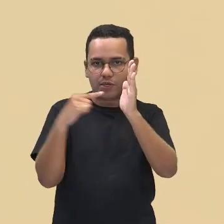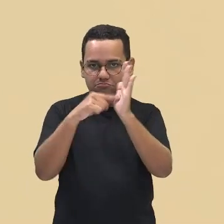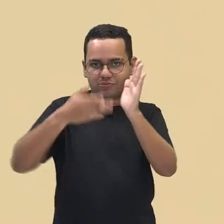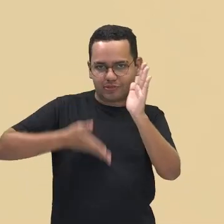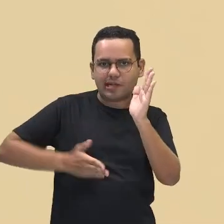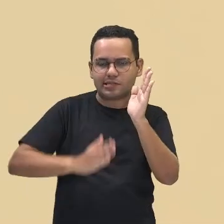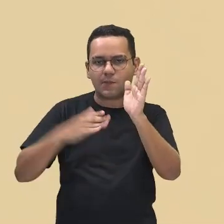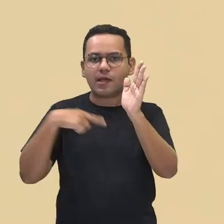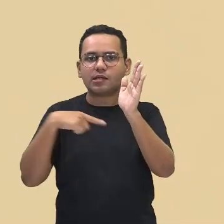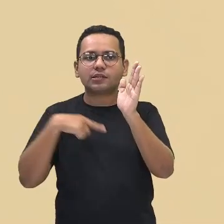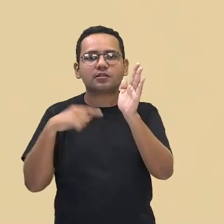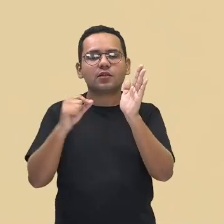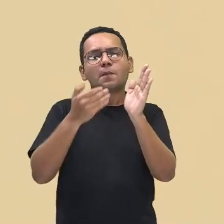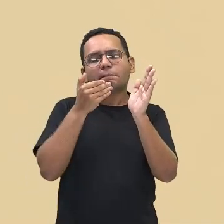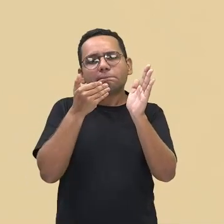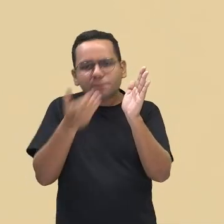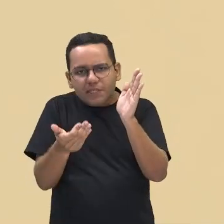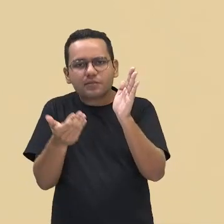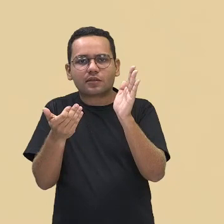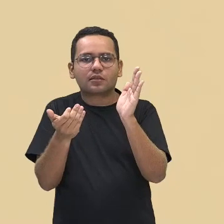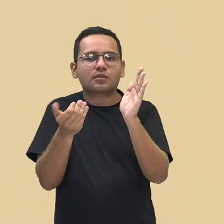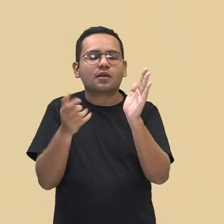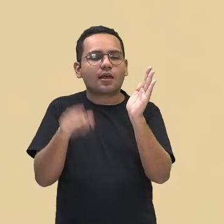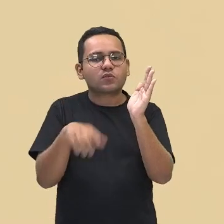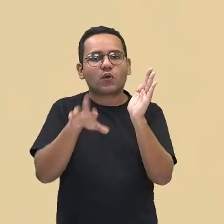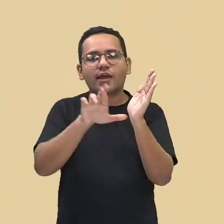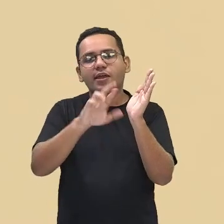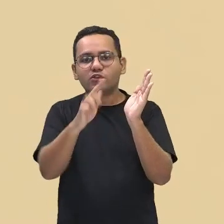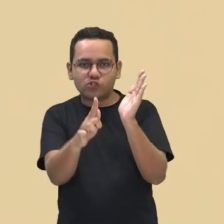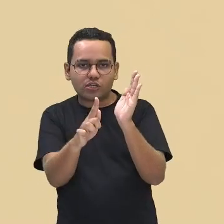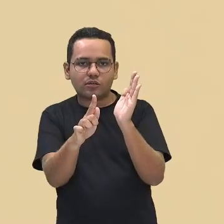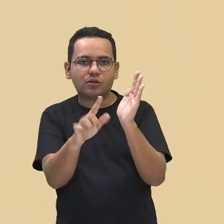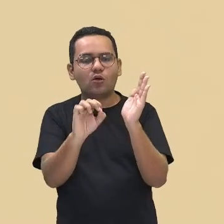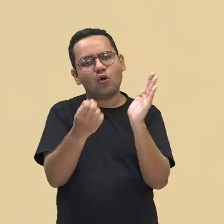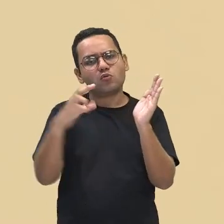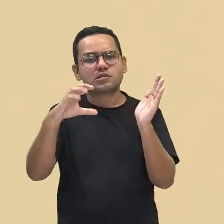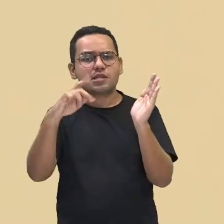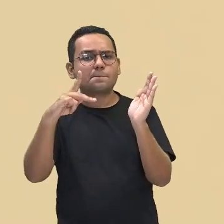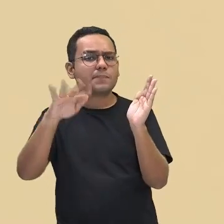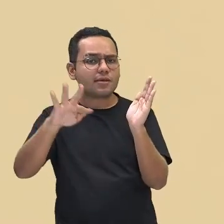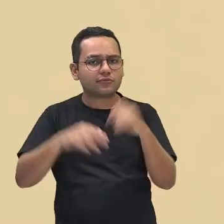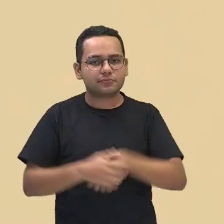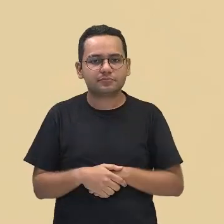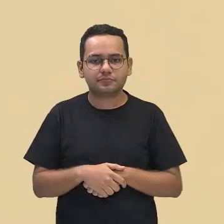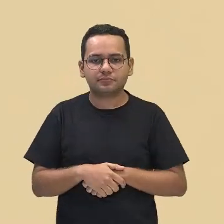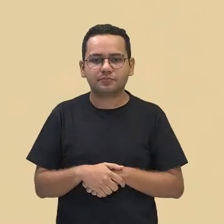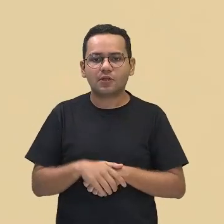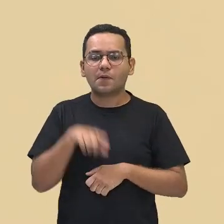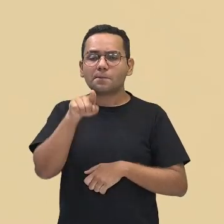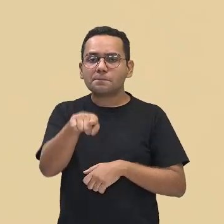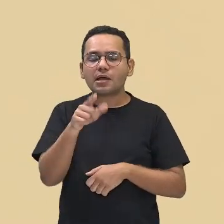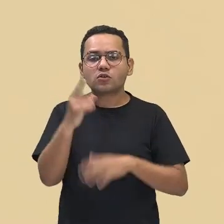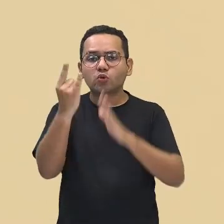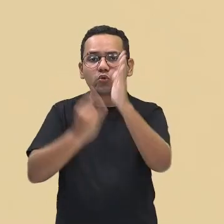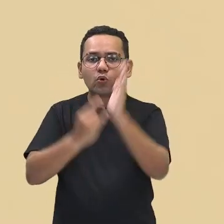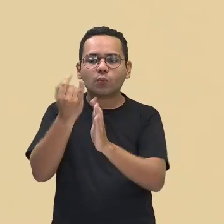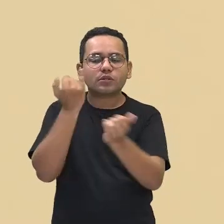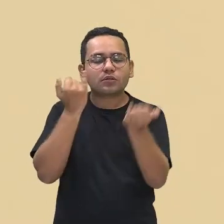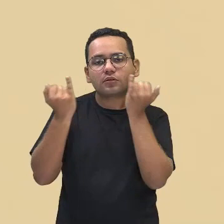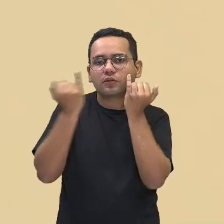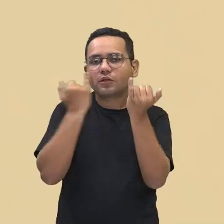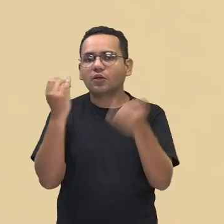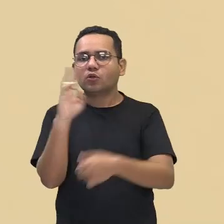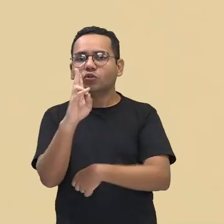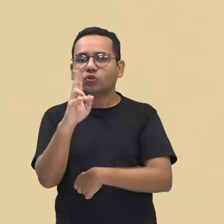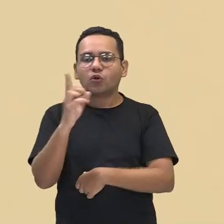solicitar a emissão da sua carteira de identidade. Nesse documento são registrados os dados pessoais, como nome, data